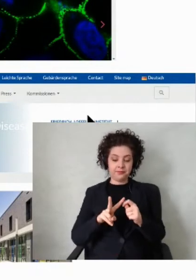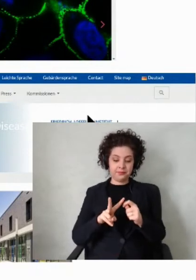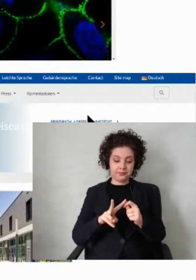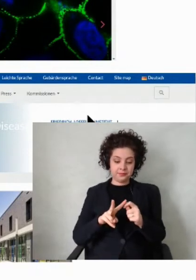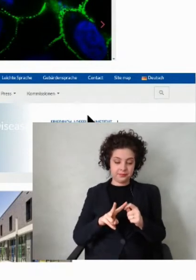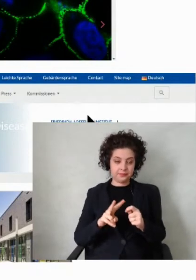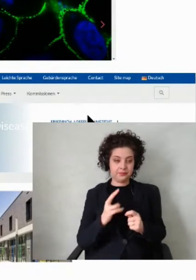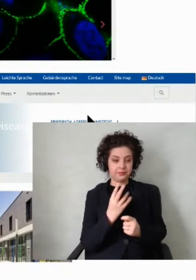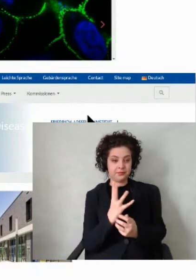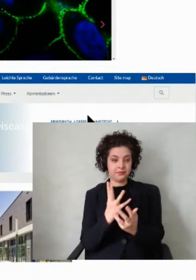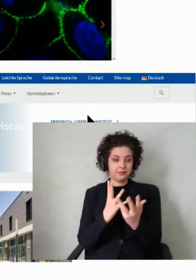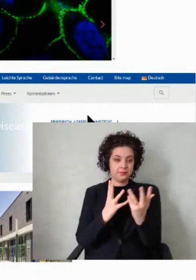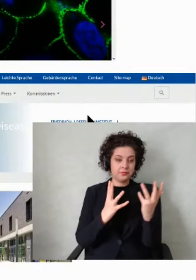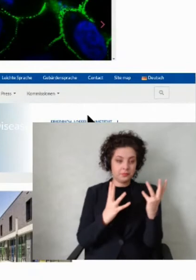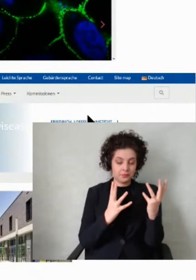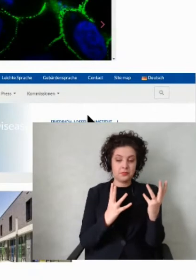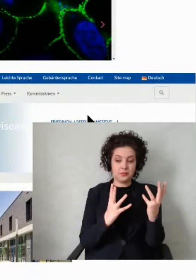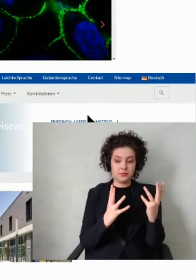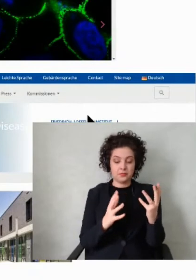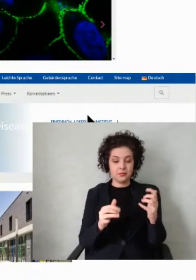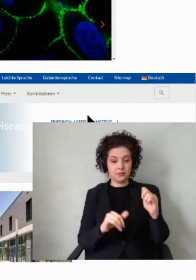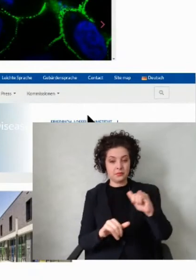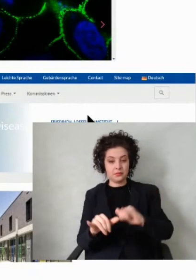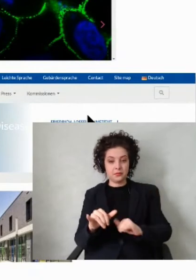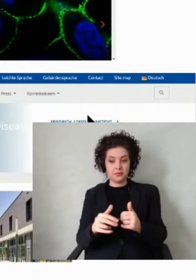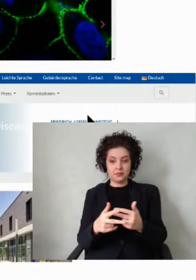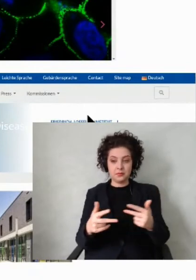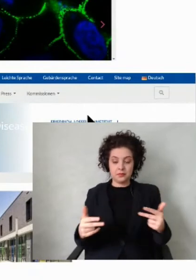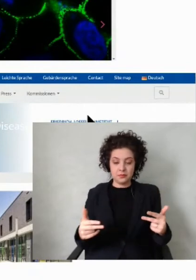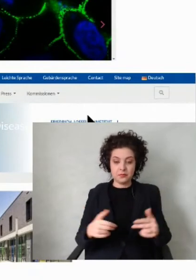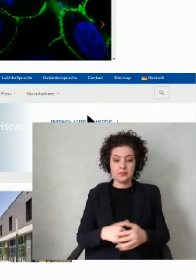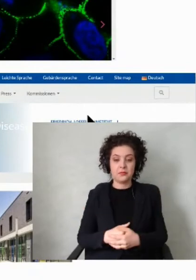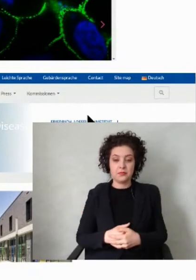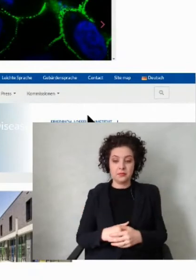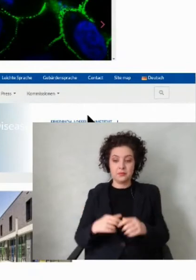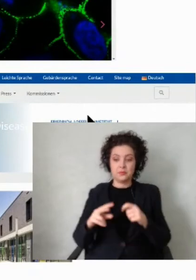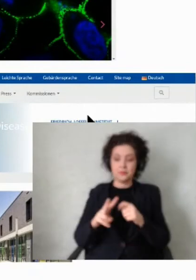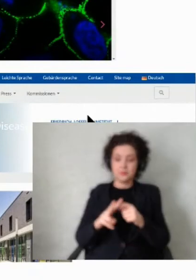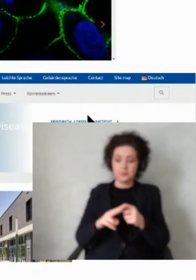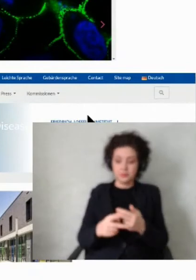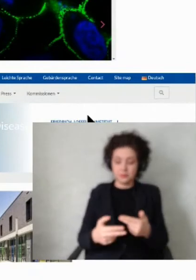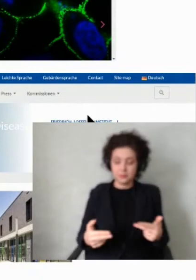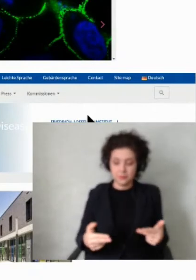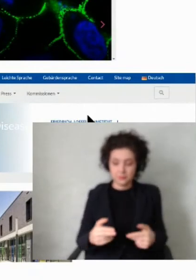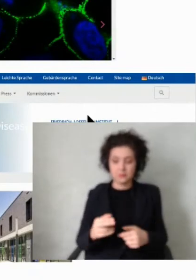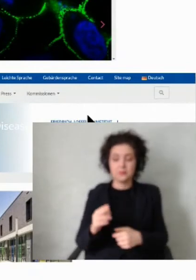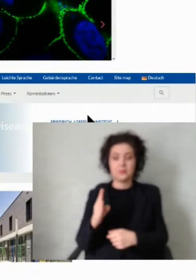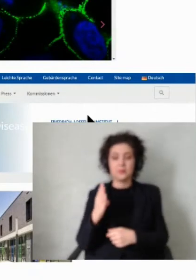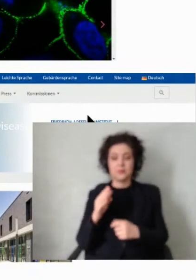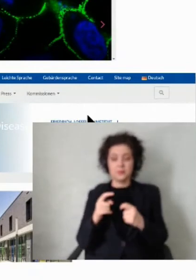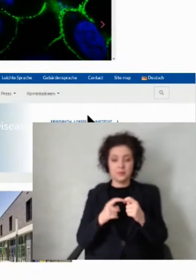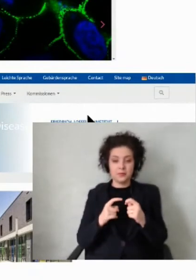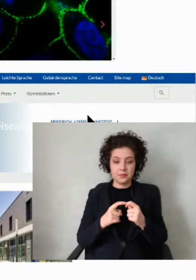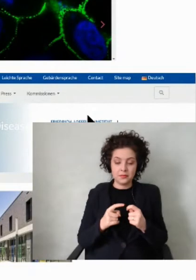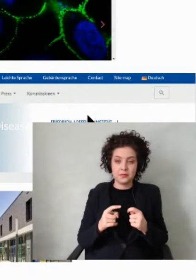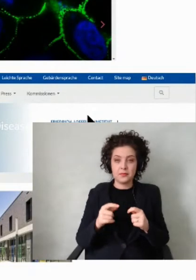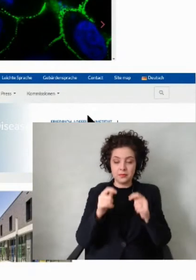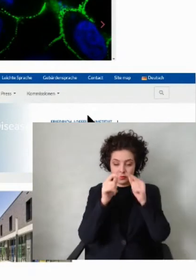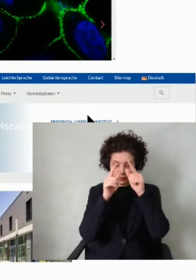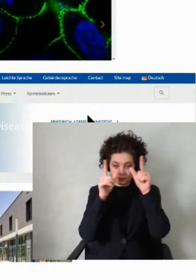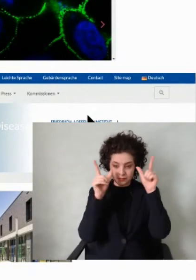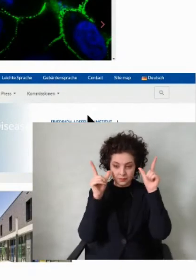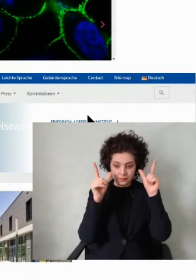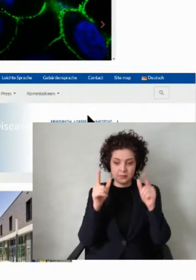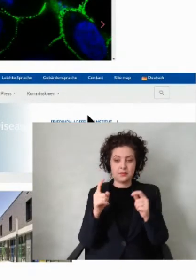ambiente, químicos, veterinários, biomédicos, enfermeiros,